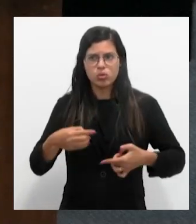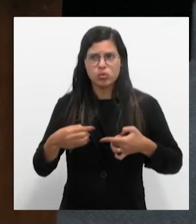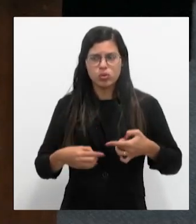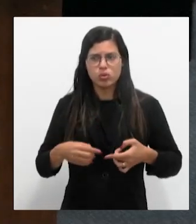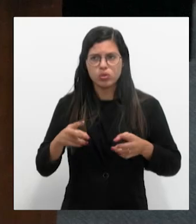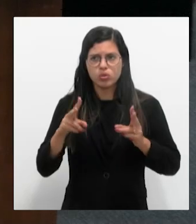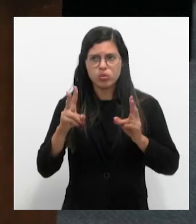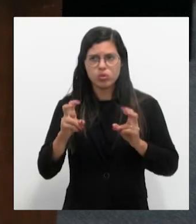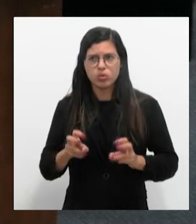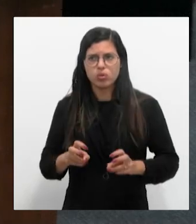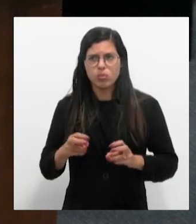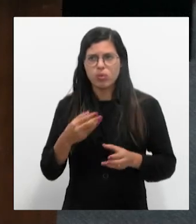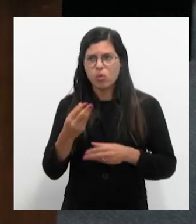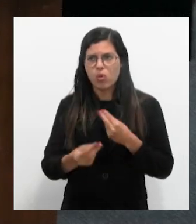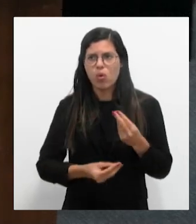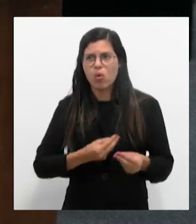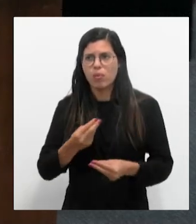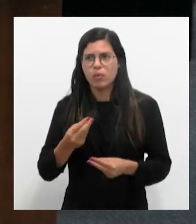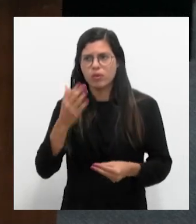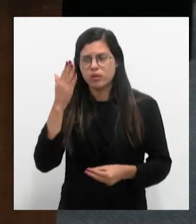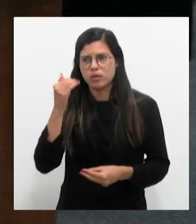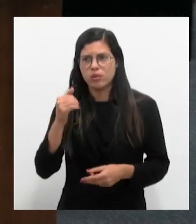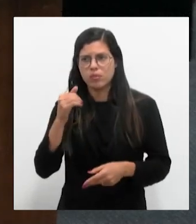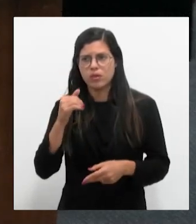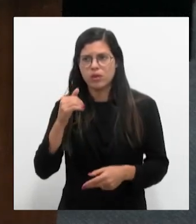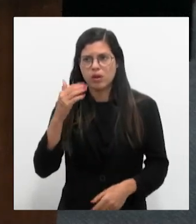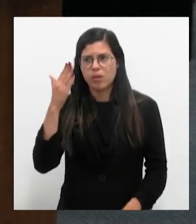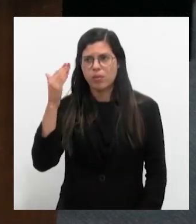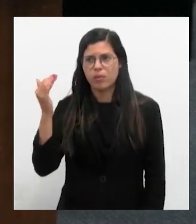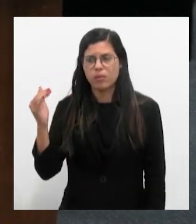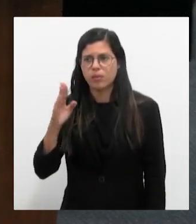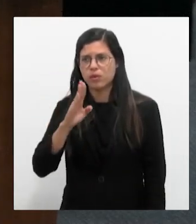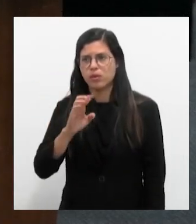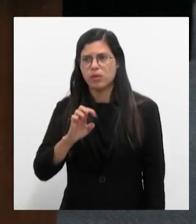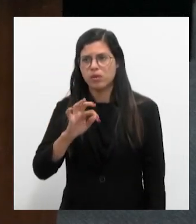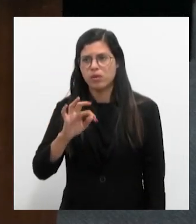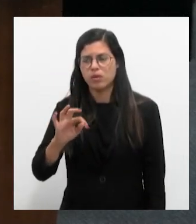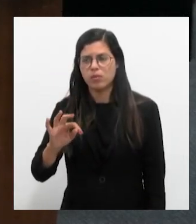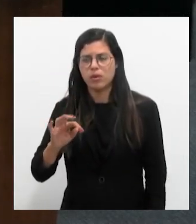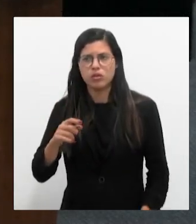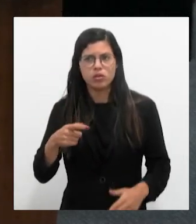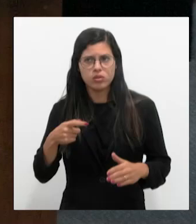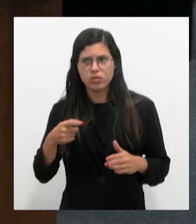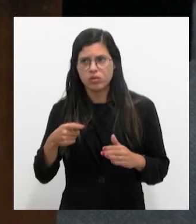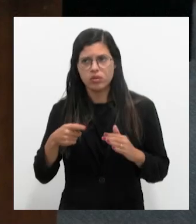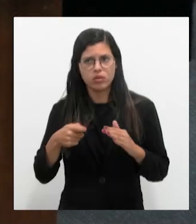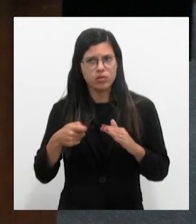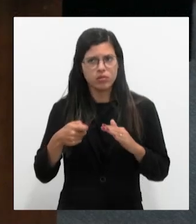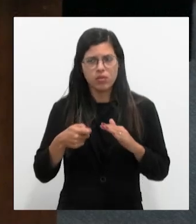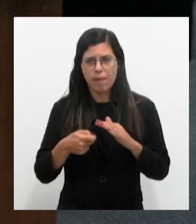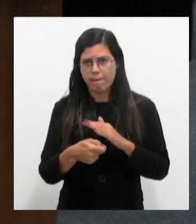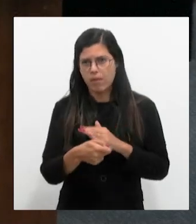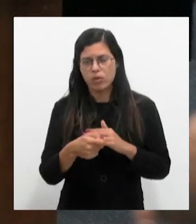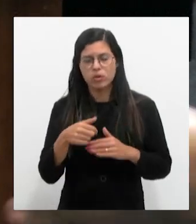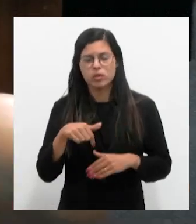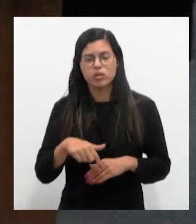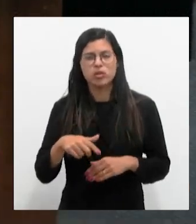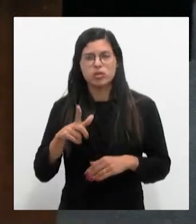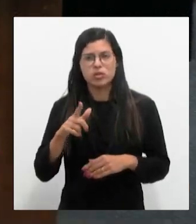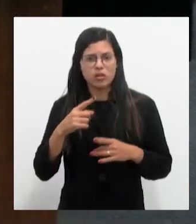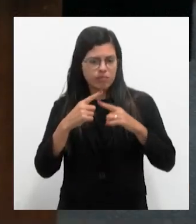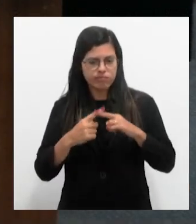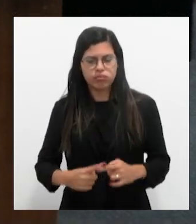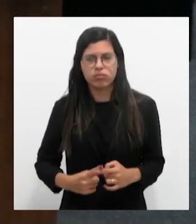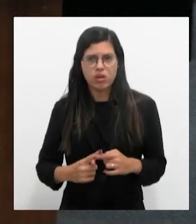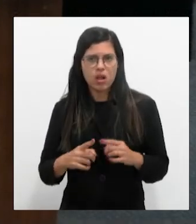as questões das formas. A gente sabe que as popularidades das bets, que são as apostas, elas são legalizadas no Brasil, mas